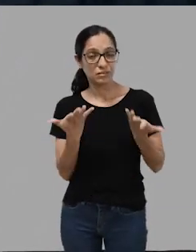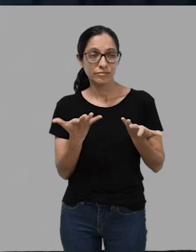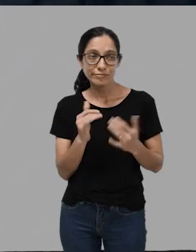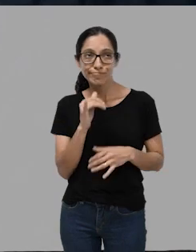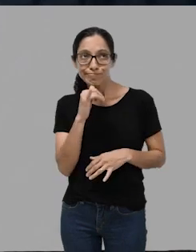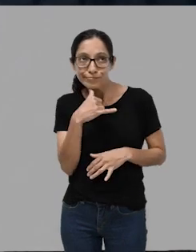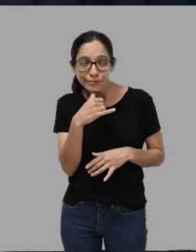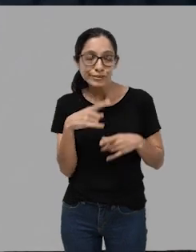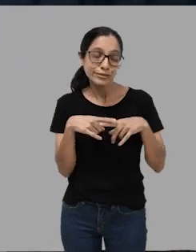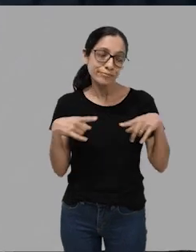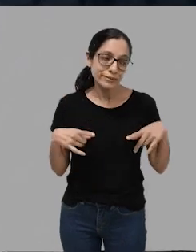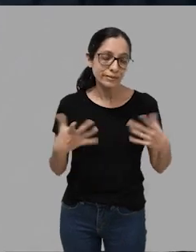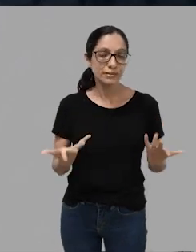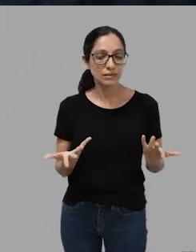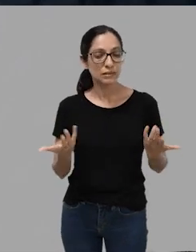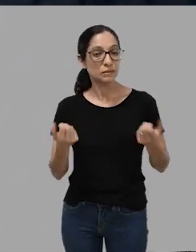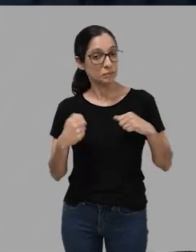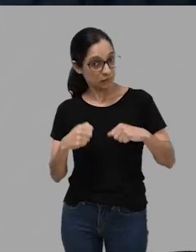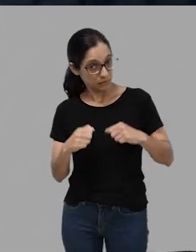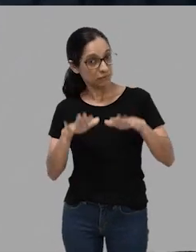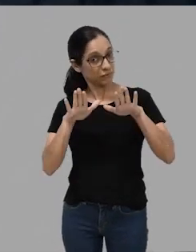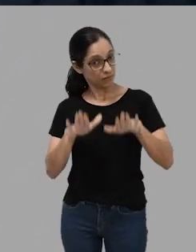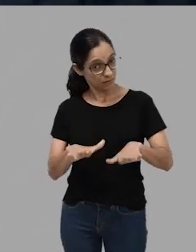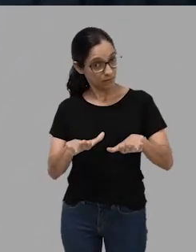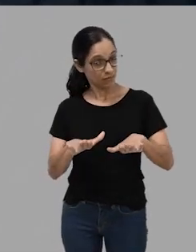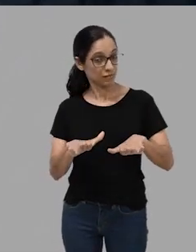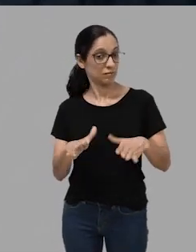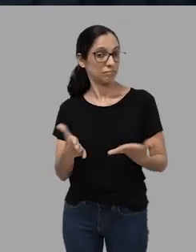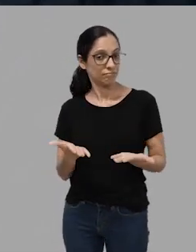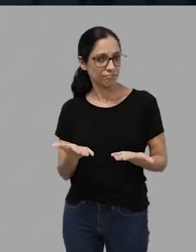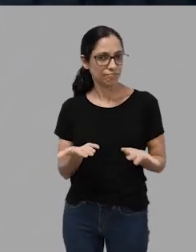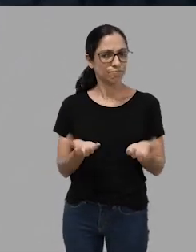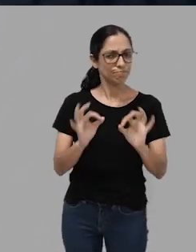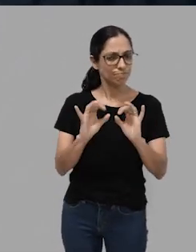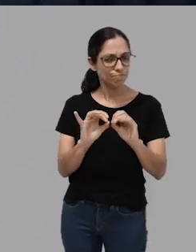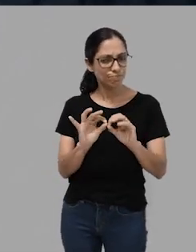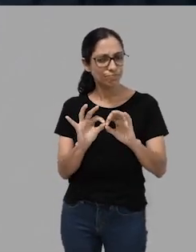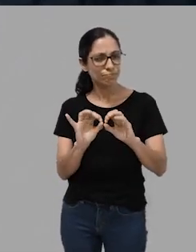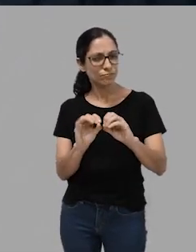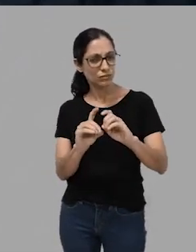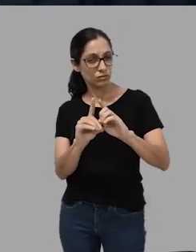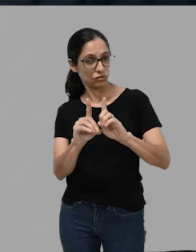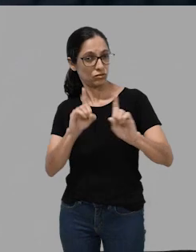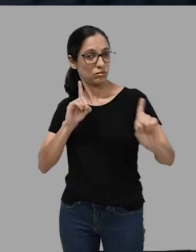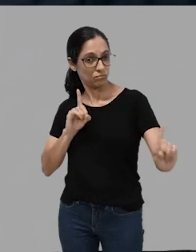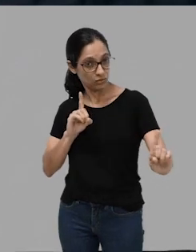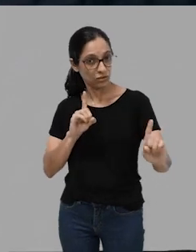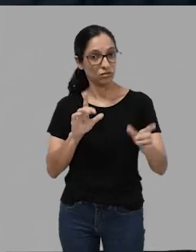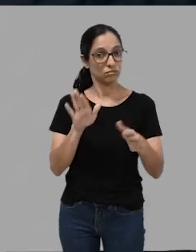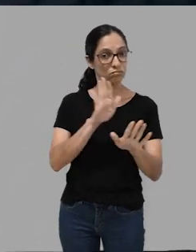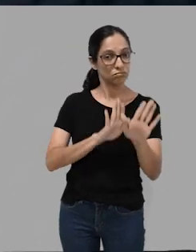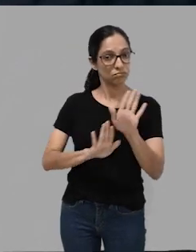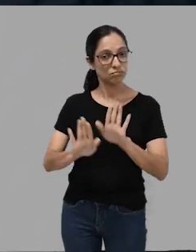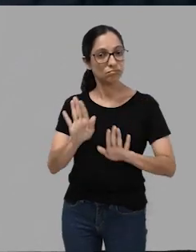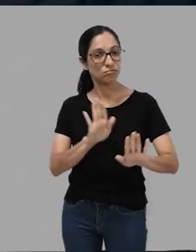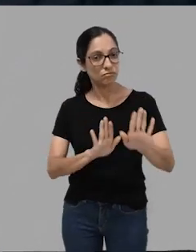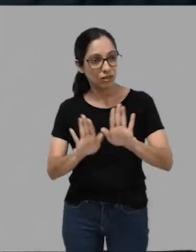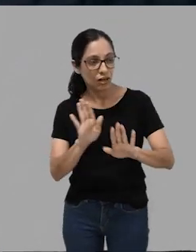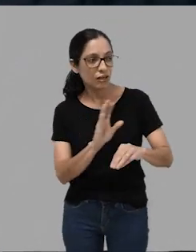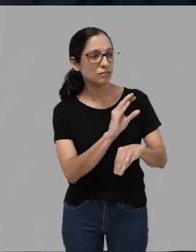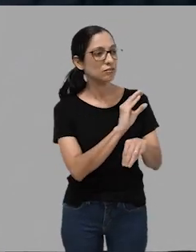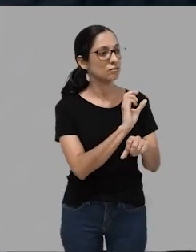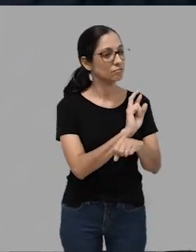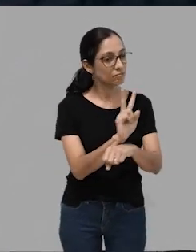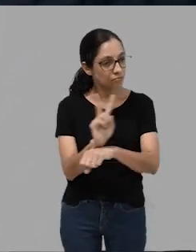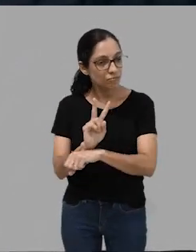ainda há essa necessidade de permanecermos com esse distanciamento nos cuidarmos né cuidar